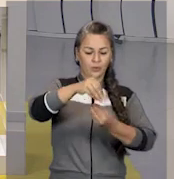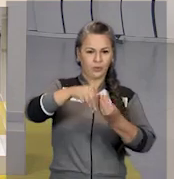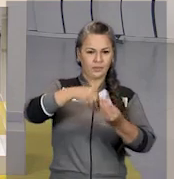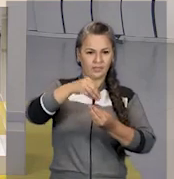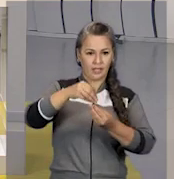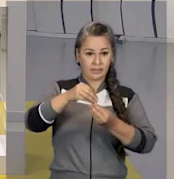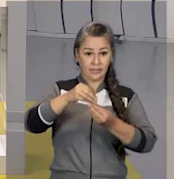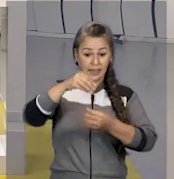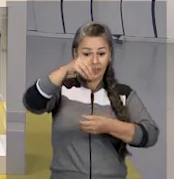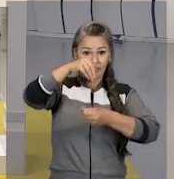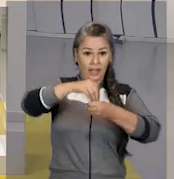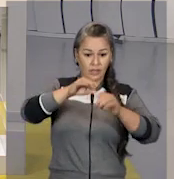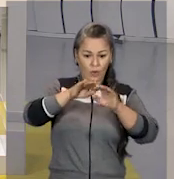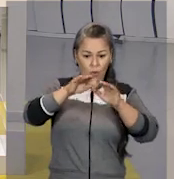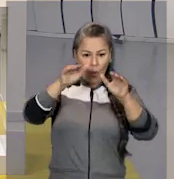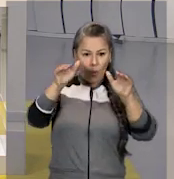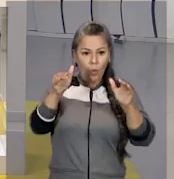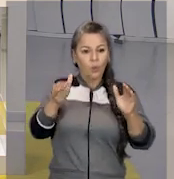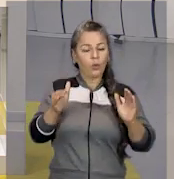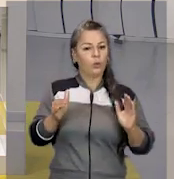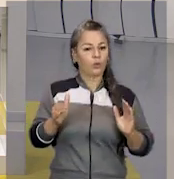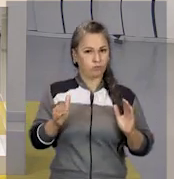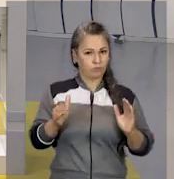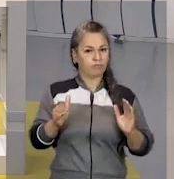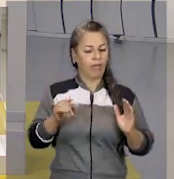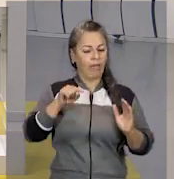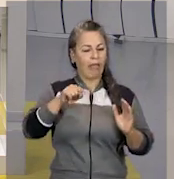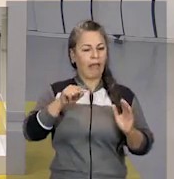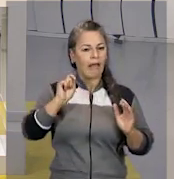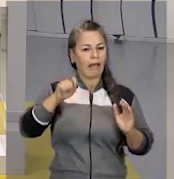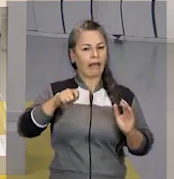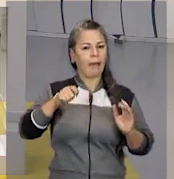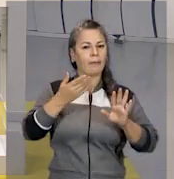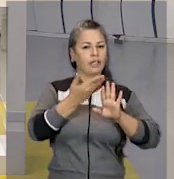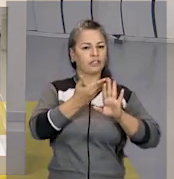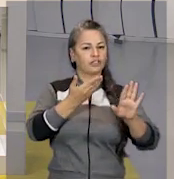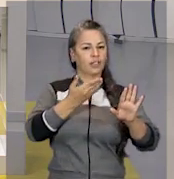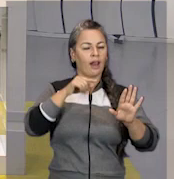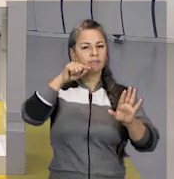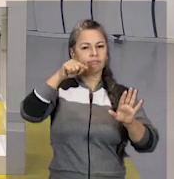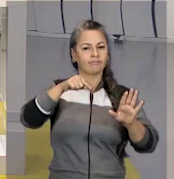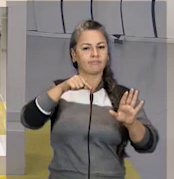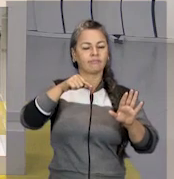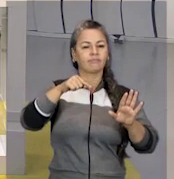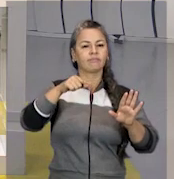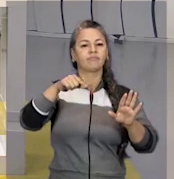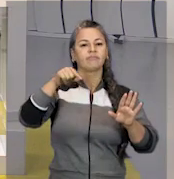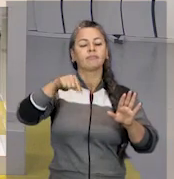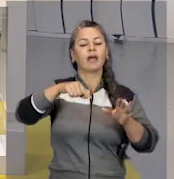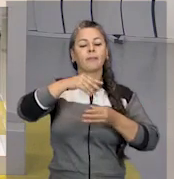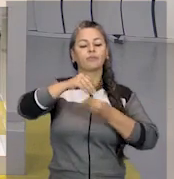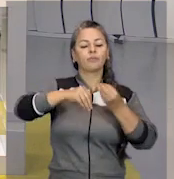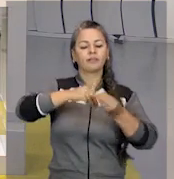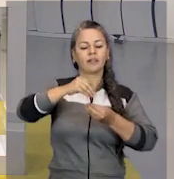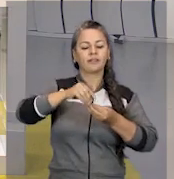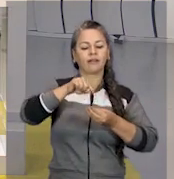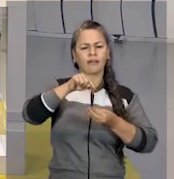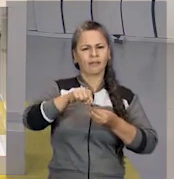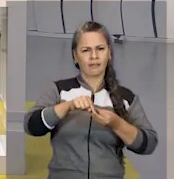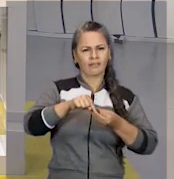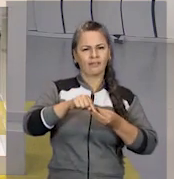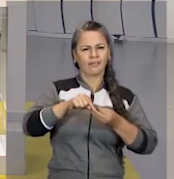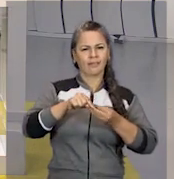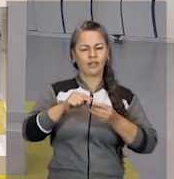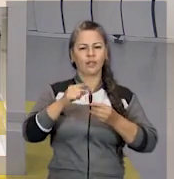do calorímetro, dentro daquele recipiente, o que vai acontecer ali dentro? Eu tenho que conhecer todas as